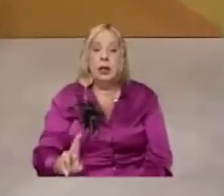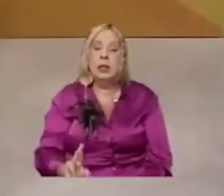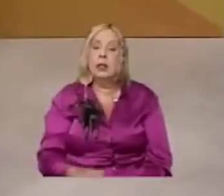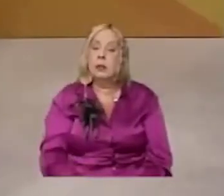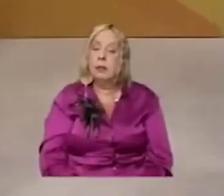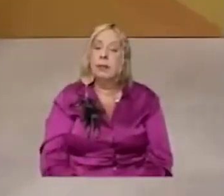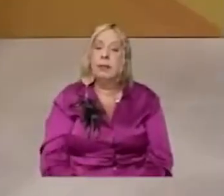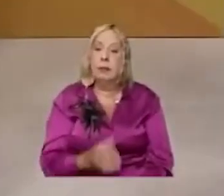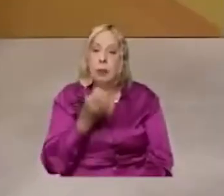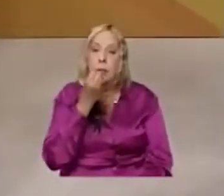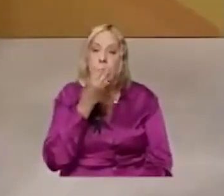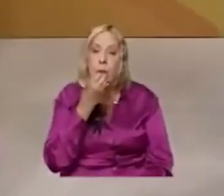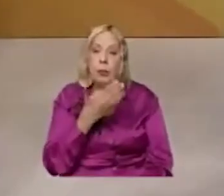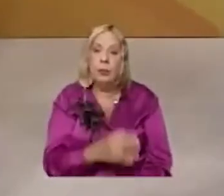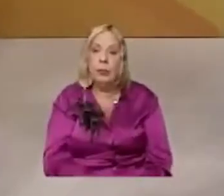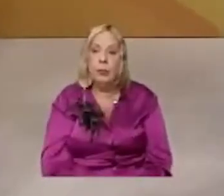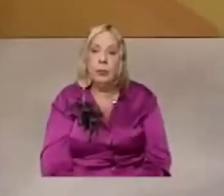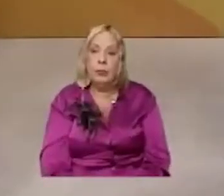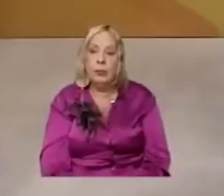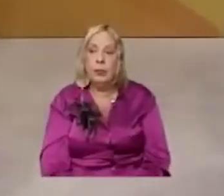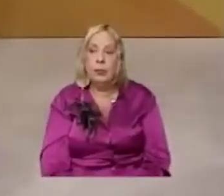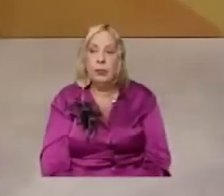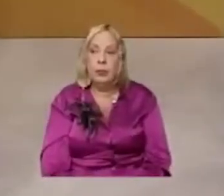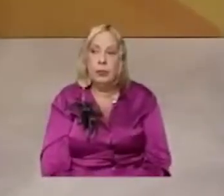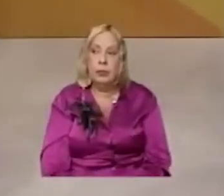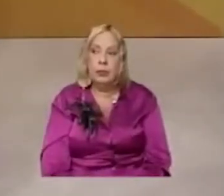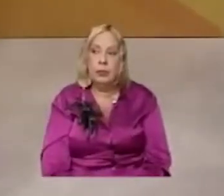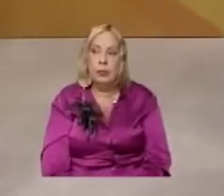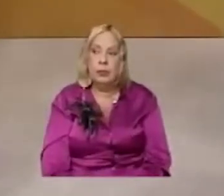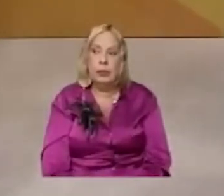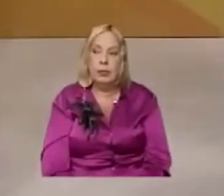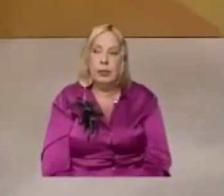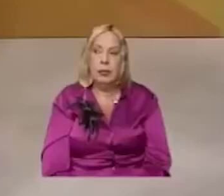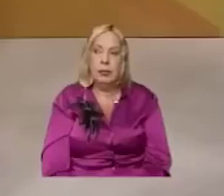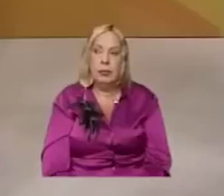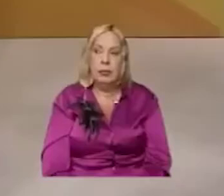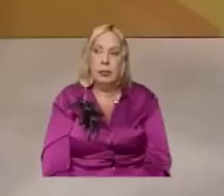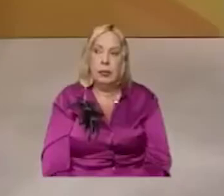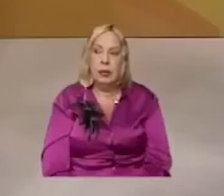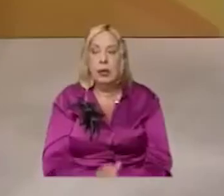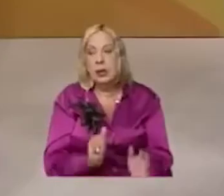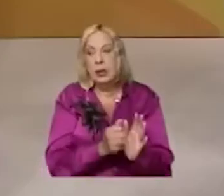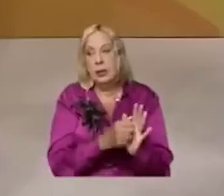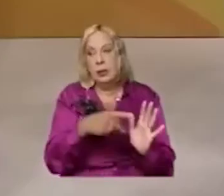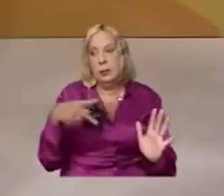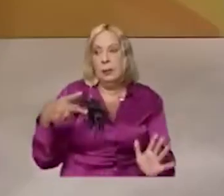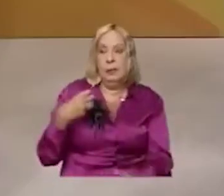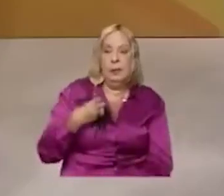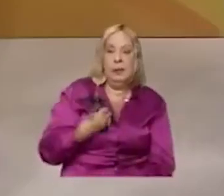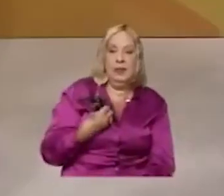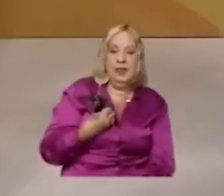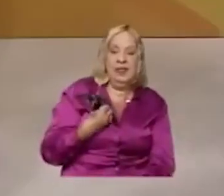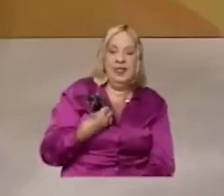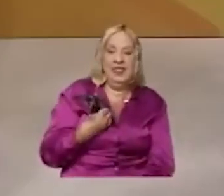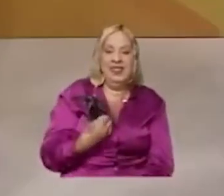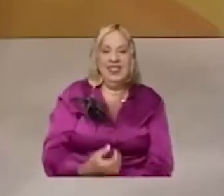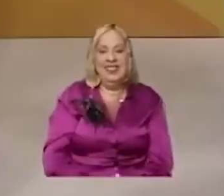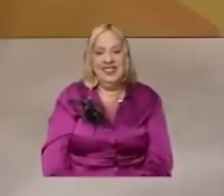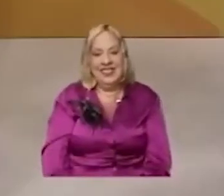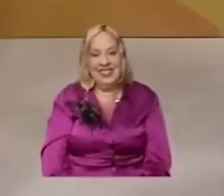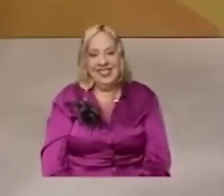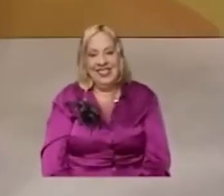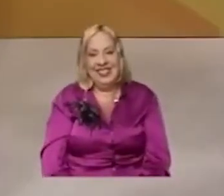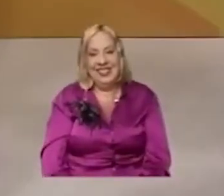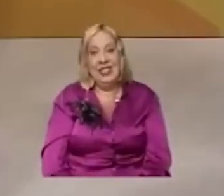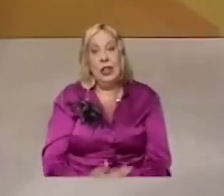bom demais. E vamos lá, que aí para você, né? Ah, você adquiriu no aplicativo, participou. Aí agora vamos lá. Mais